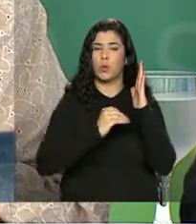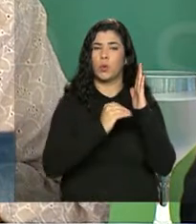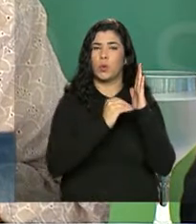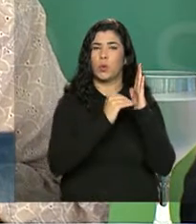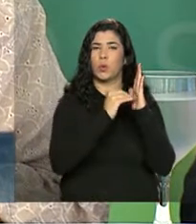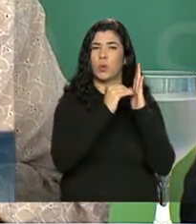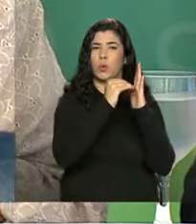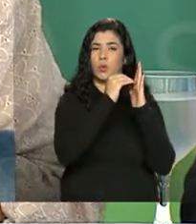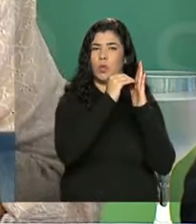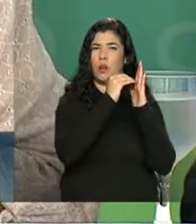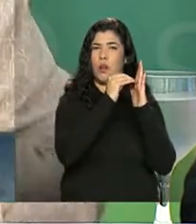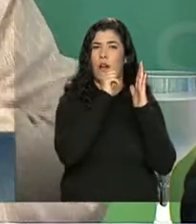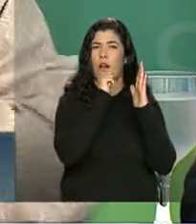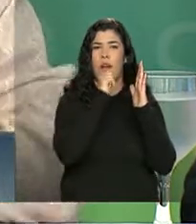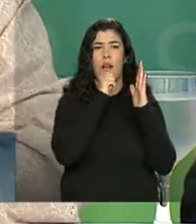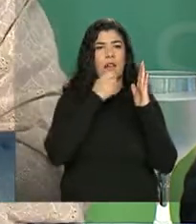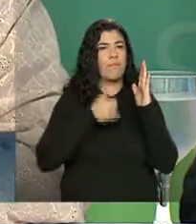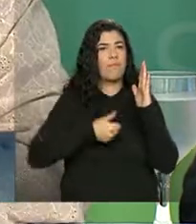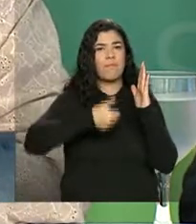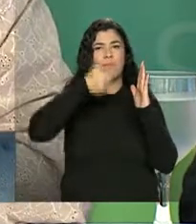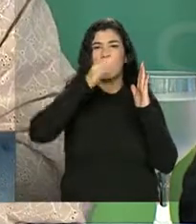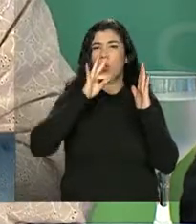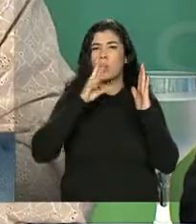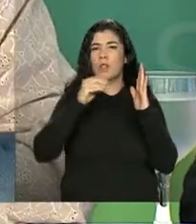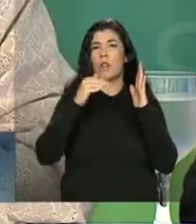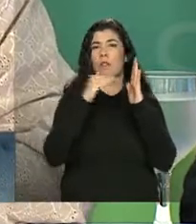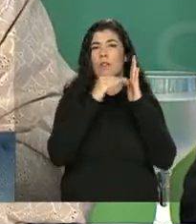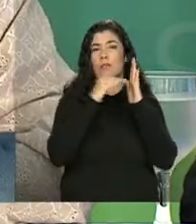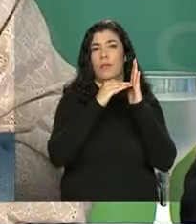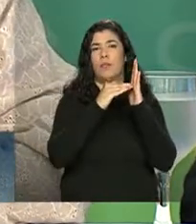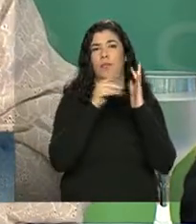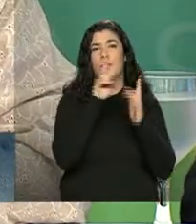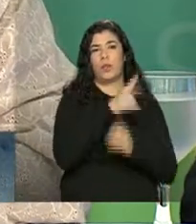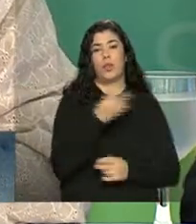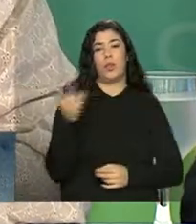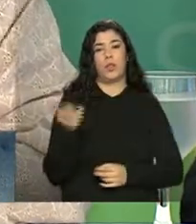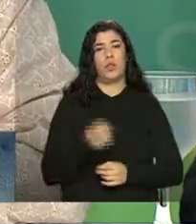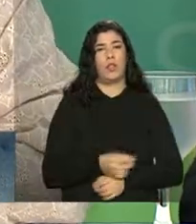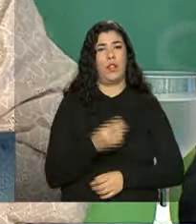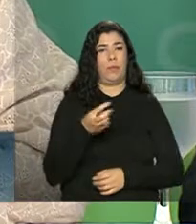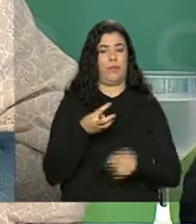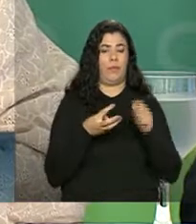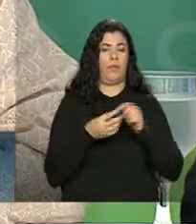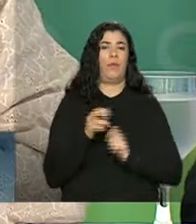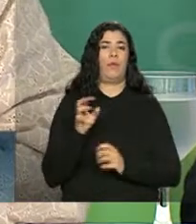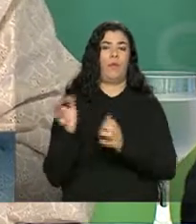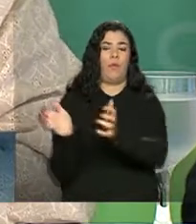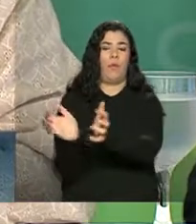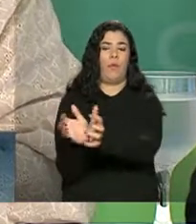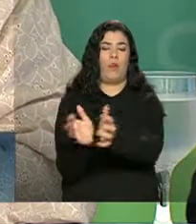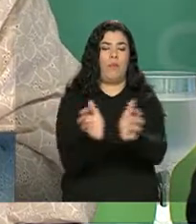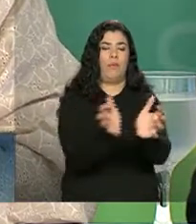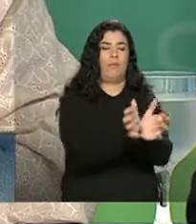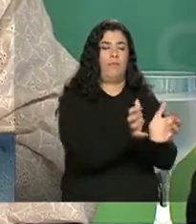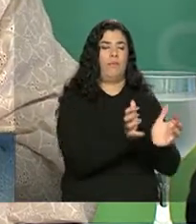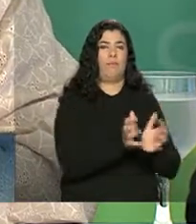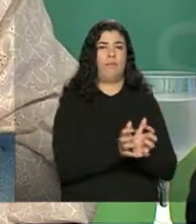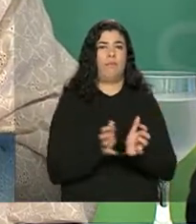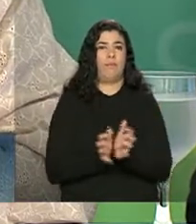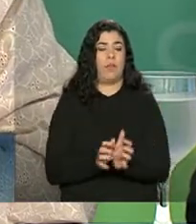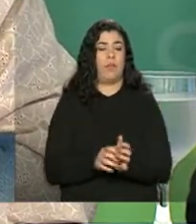recuperou o volume morto e mesmo assim não recuperou os dois volumes mortos recuperou o segundo volume morto e